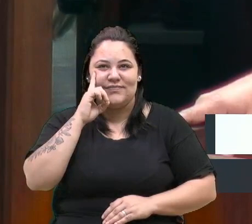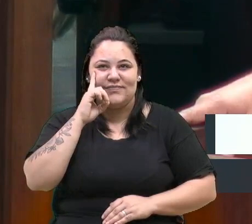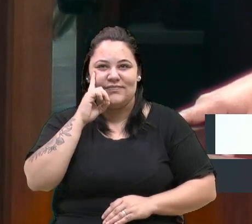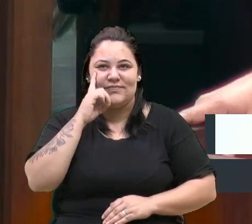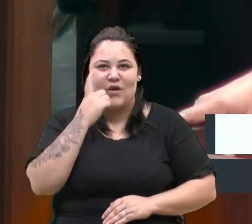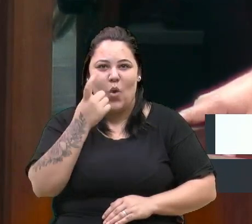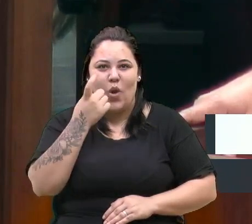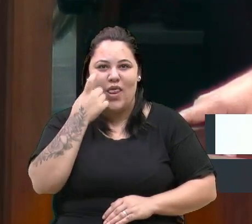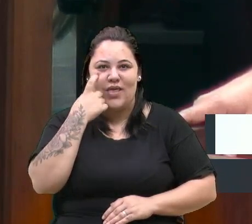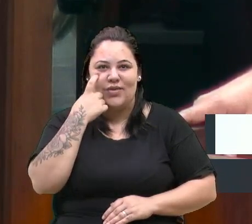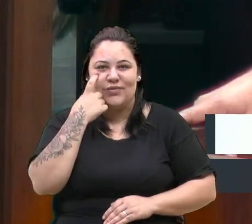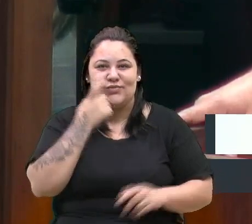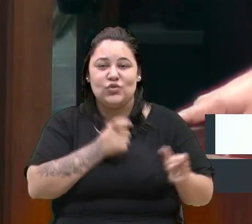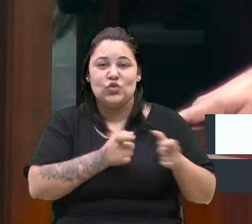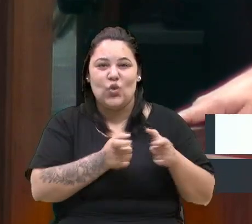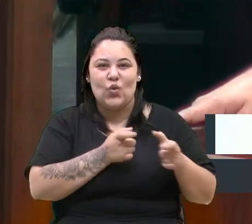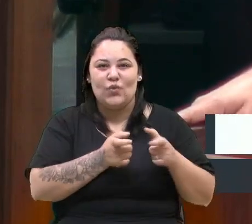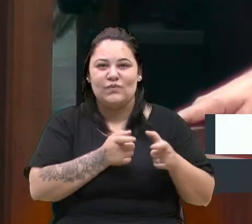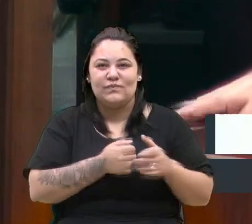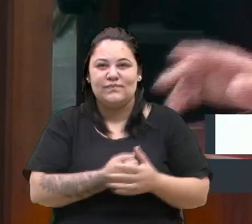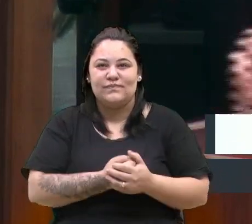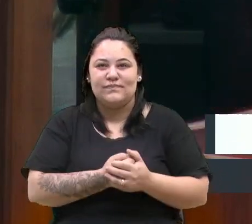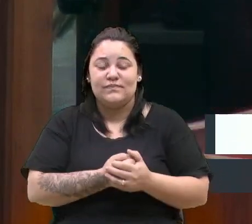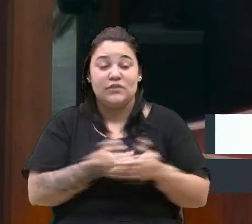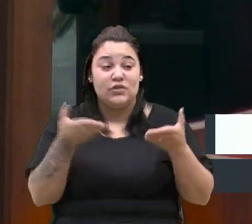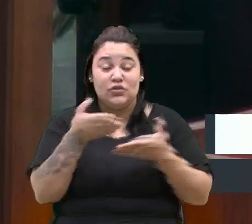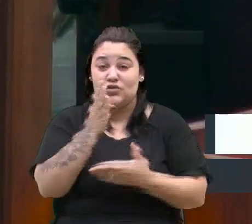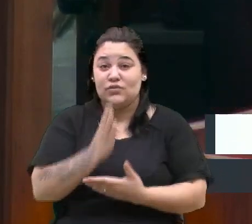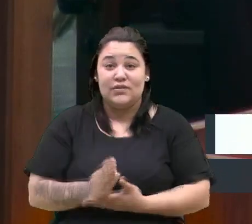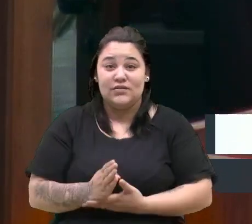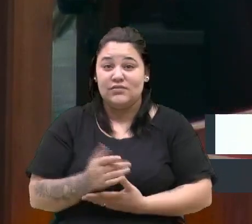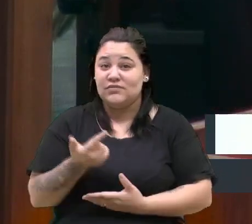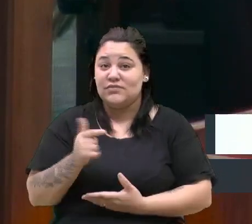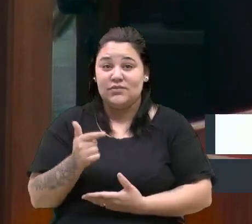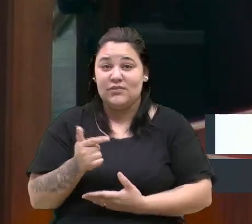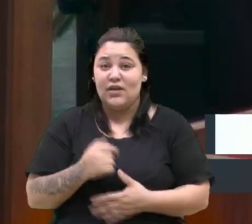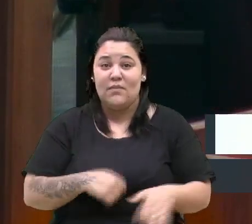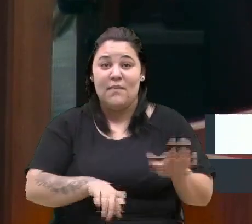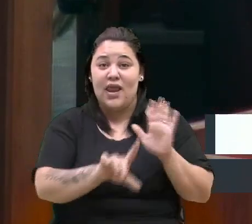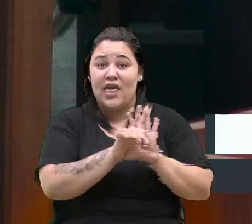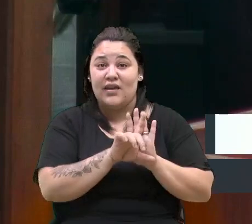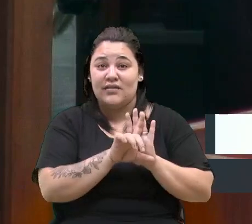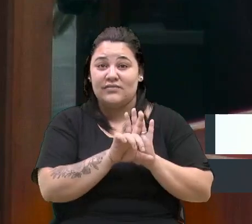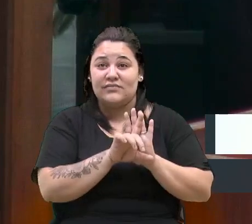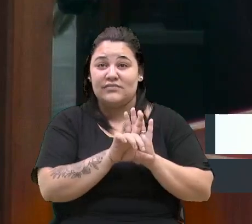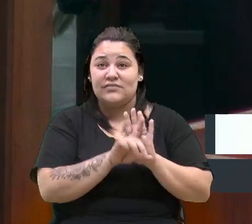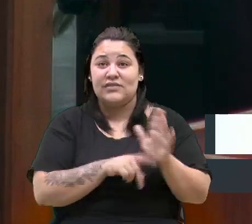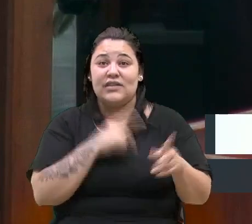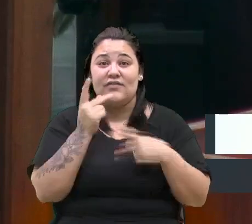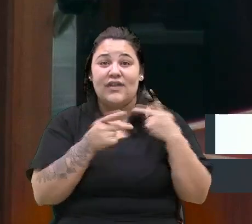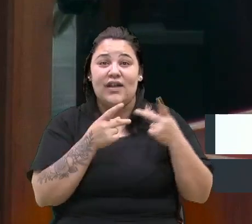jogo. 30 minutos por dia. E hoje no Brasil nós não temos legislação que estabeleça publicidade eleitoral em